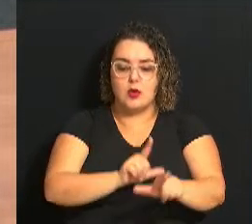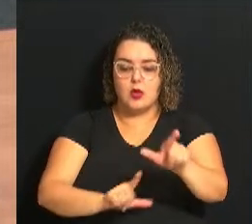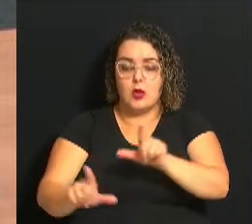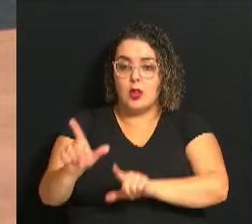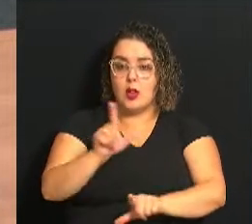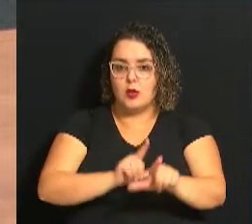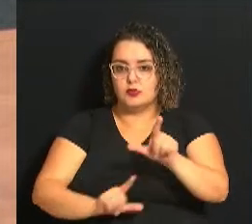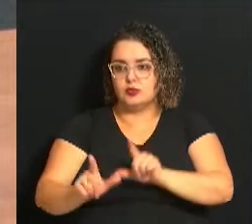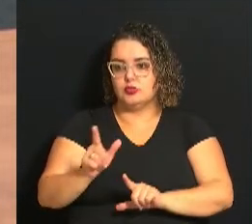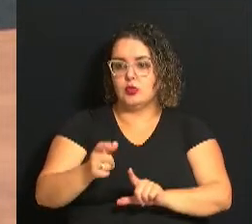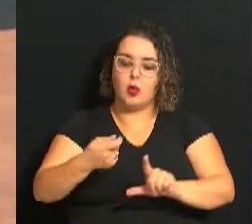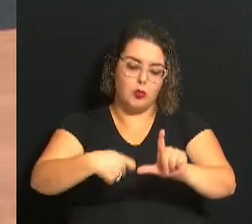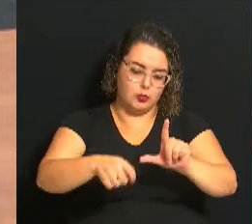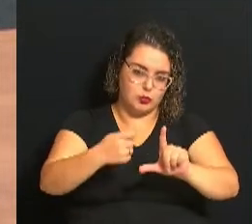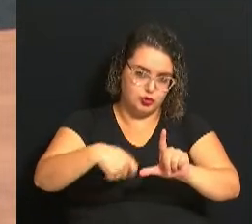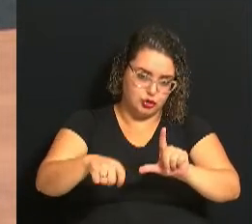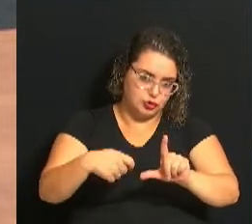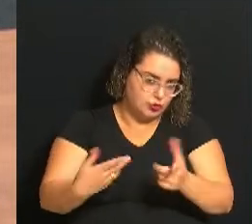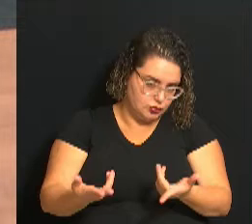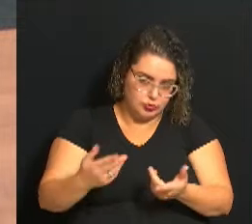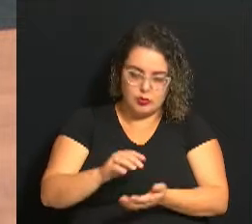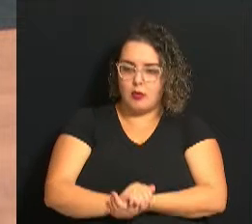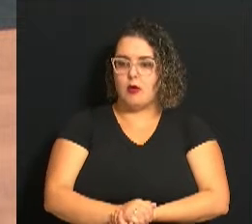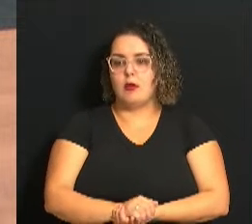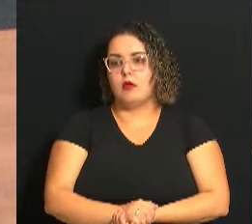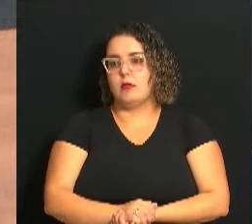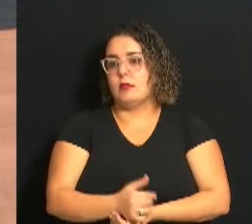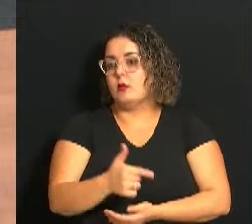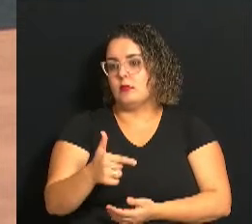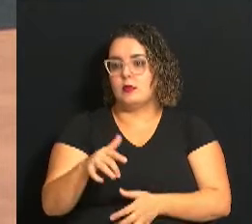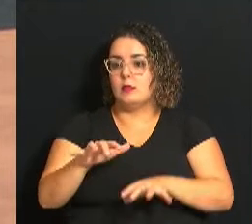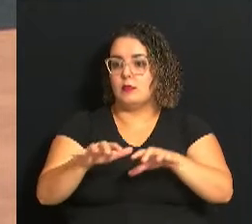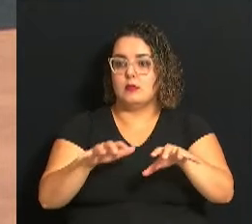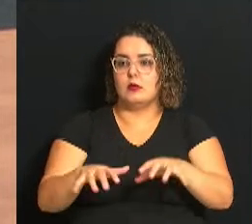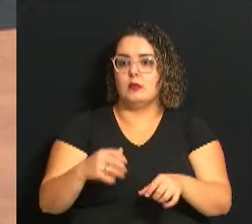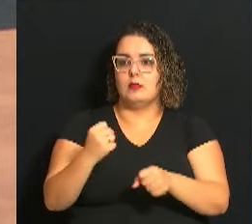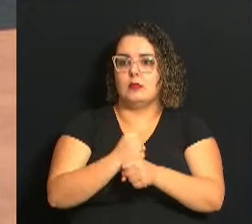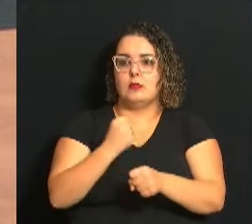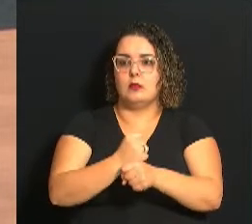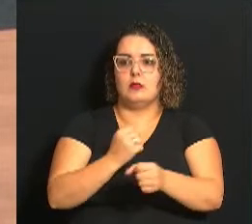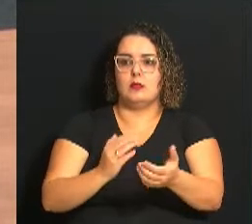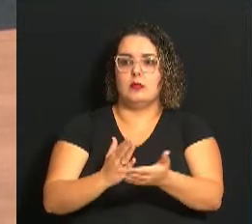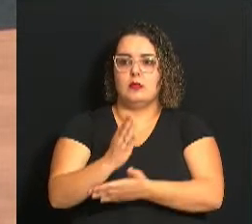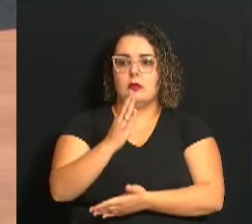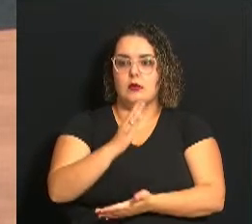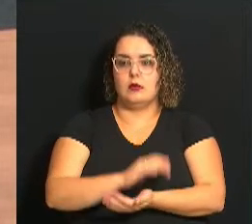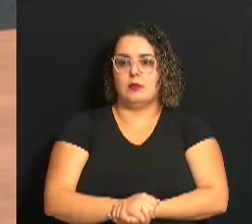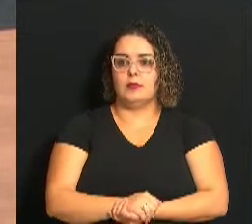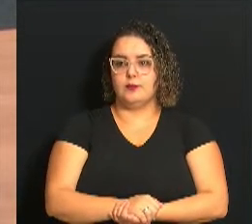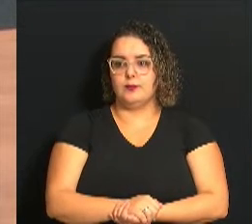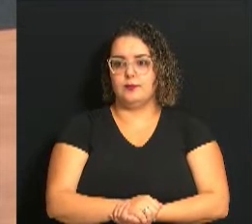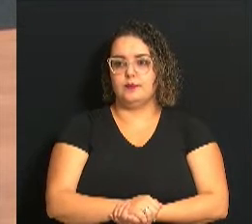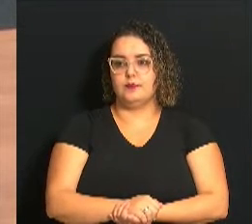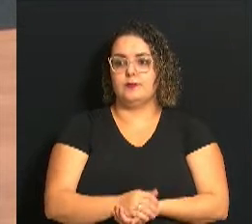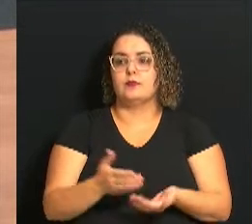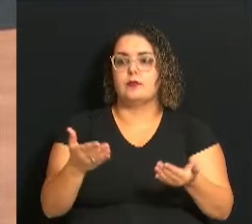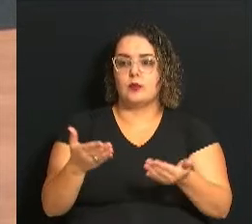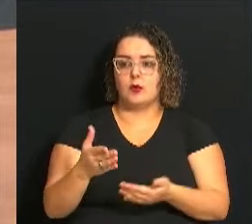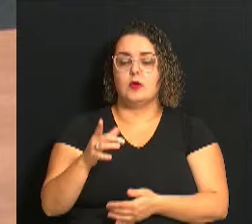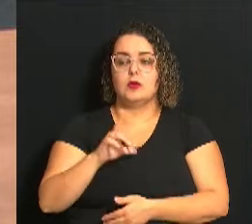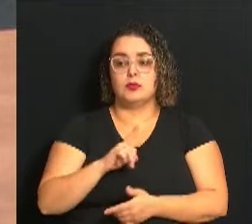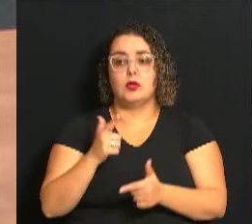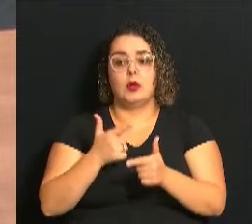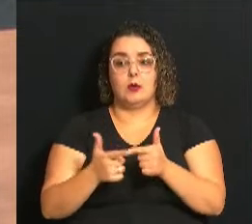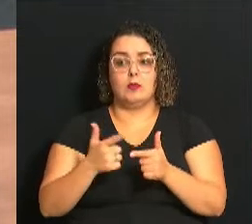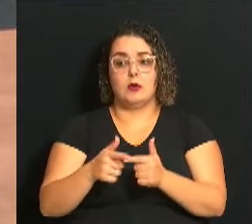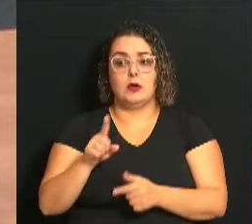num zoneamento, que permita essas construções serem aprovadas. Então, hoje a gente tem um problema não